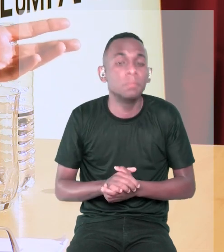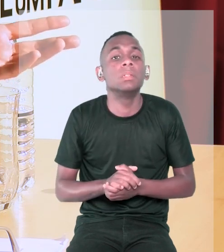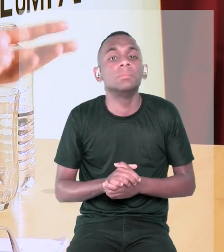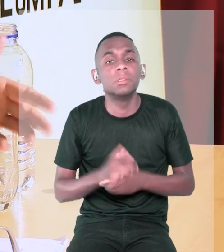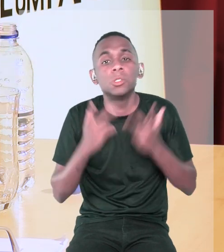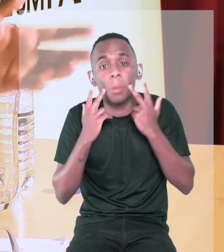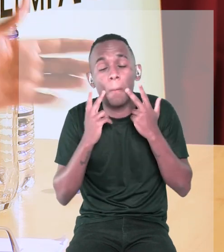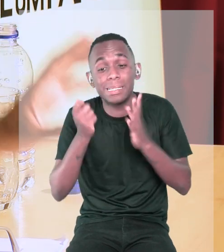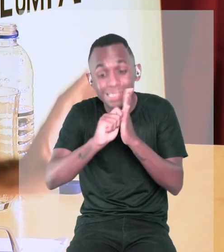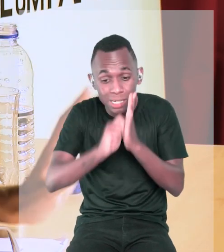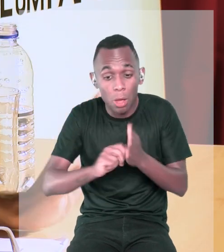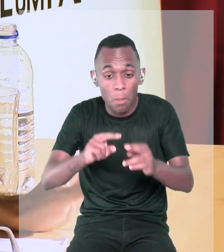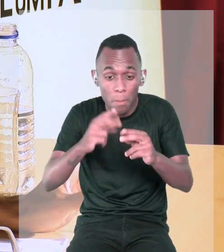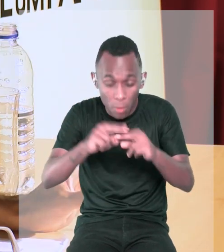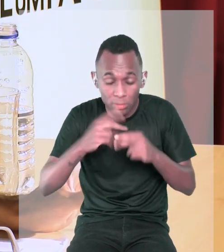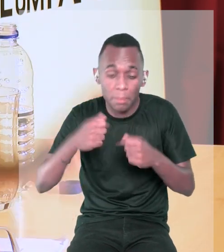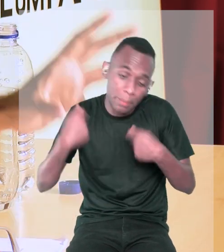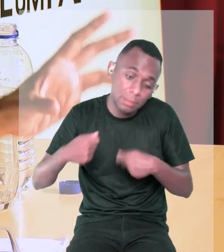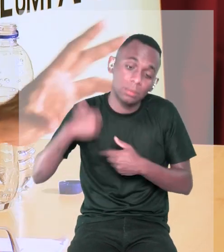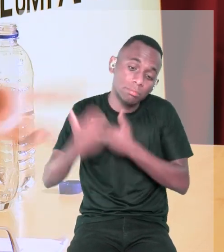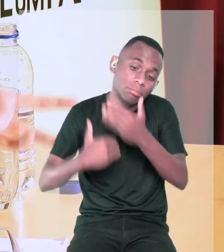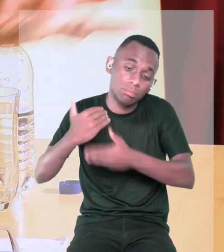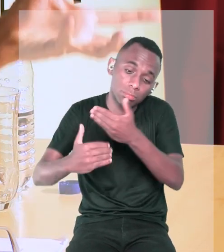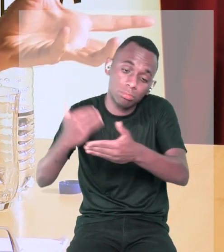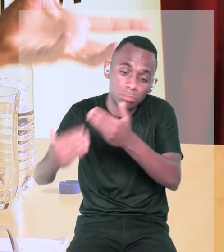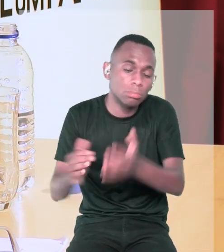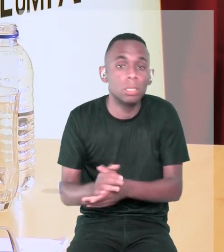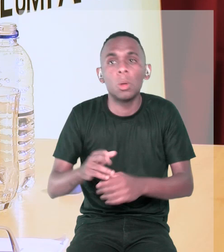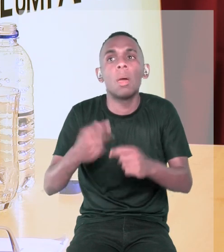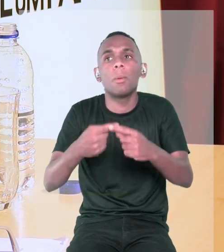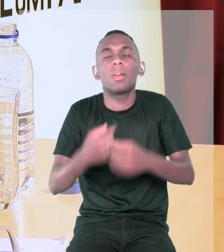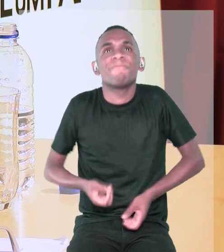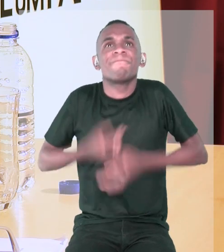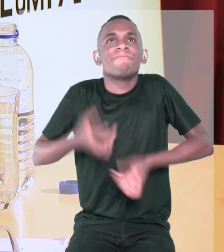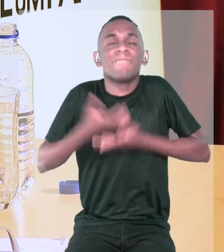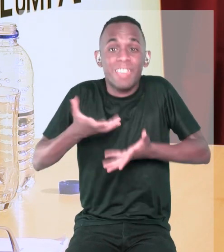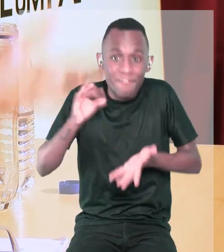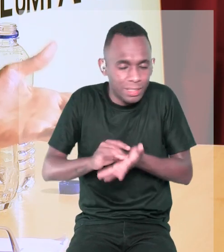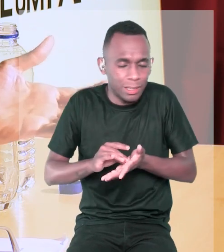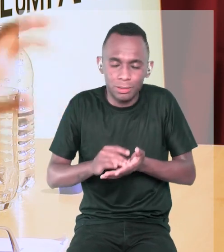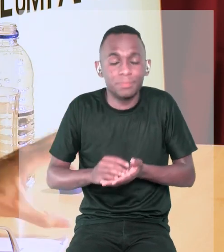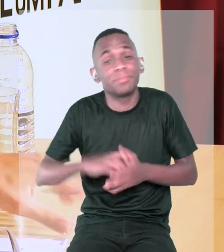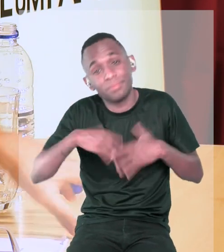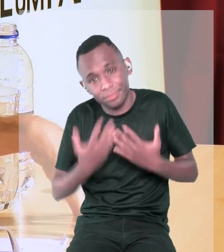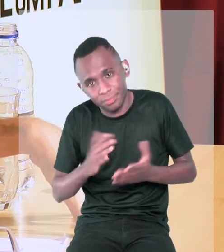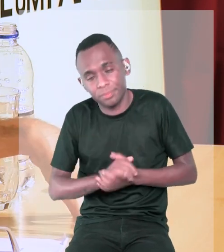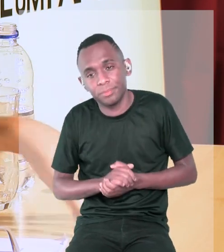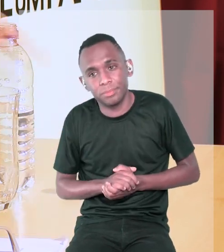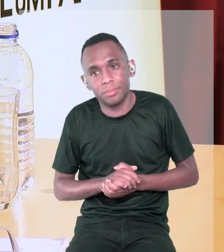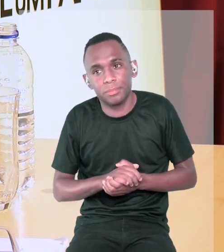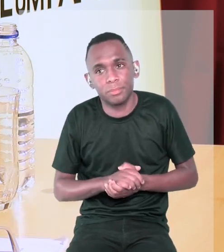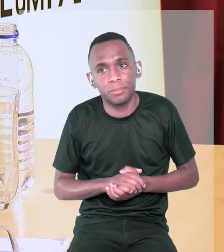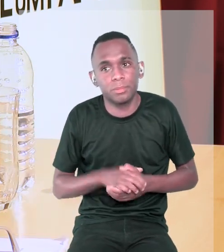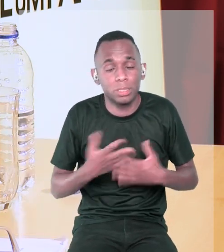dito propriamente. Então, a medicina é só... ela aqui ganhou essa importância porque eu peguei a carta D para pensar essa questão. Mas